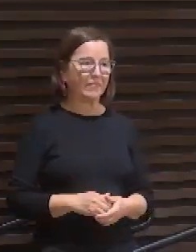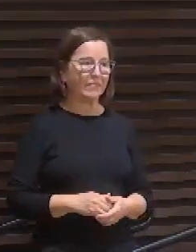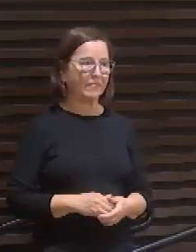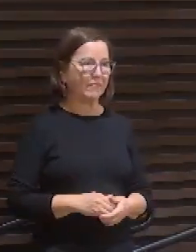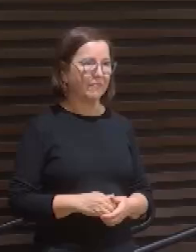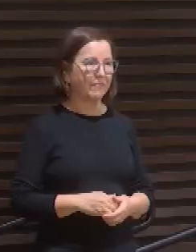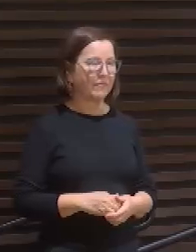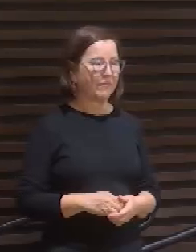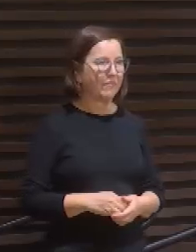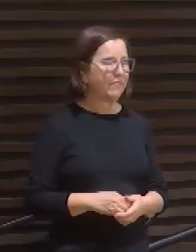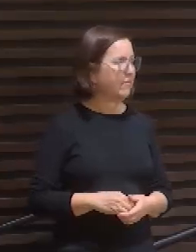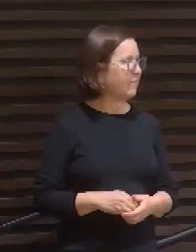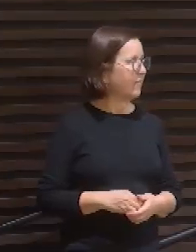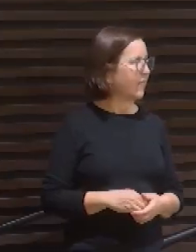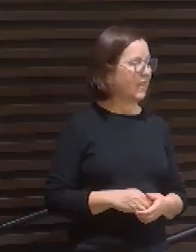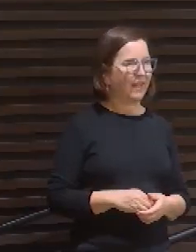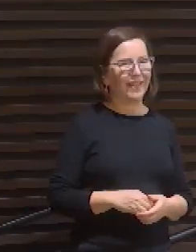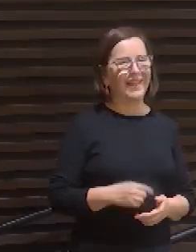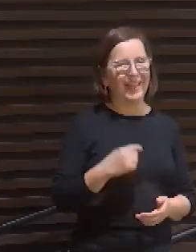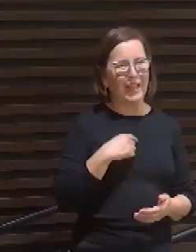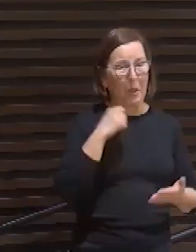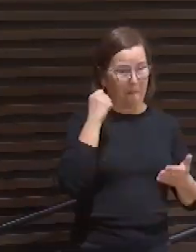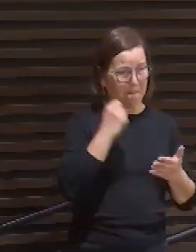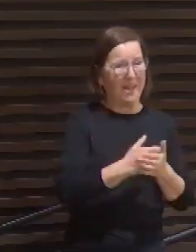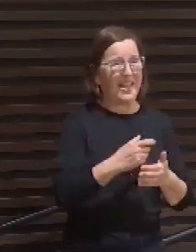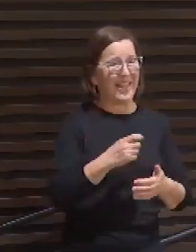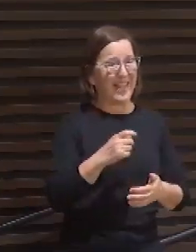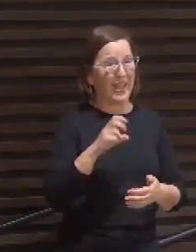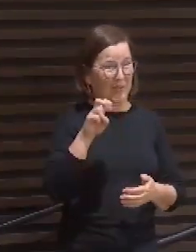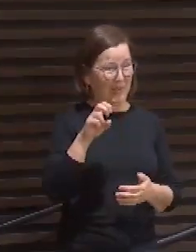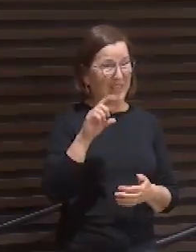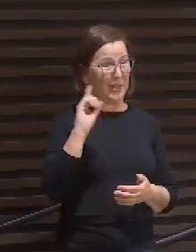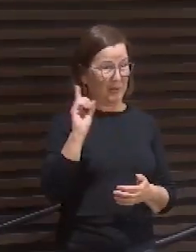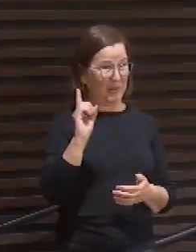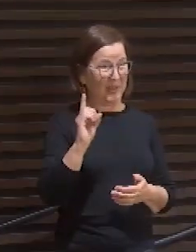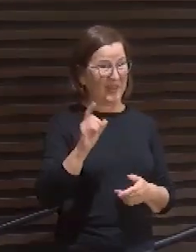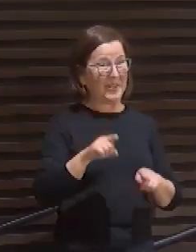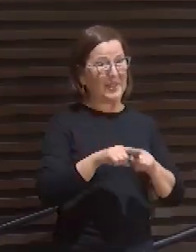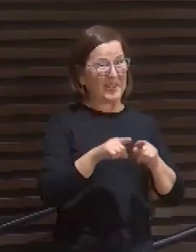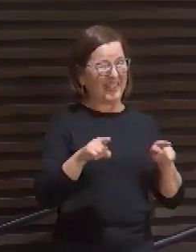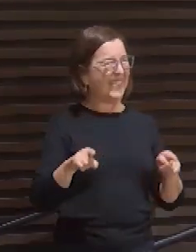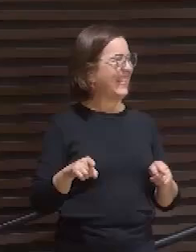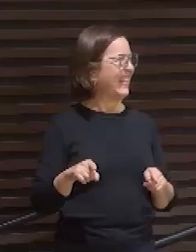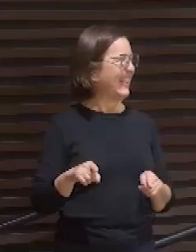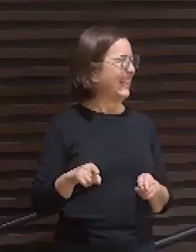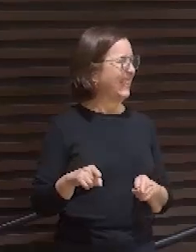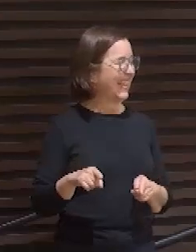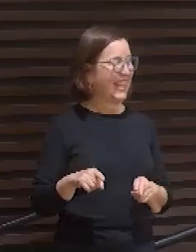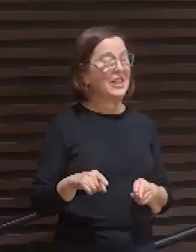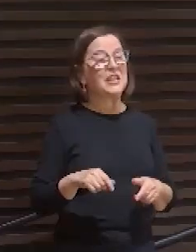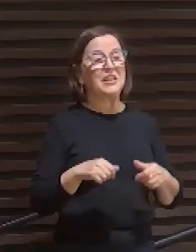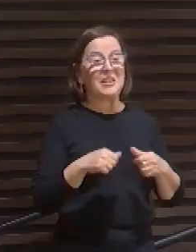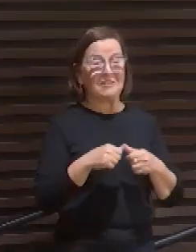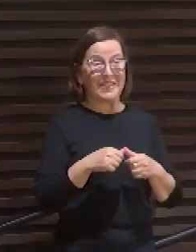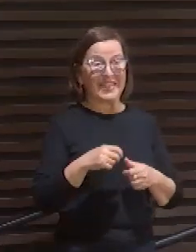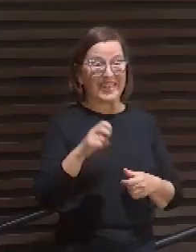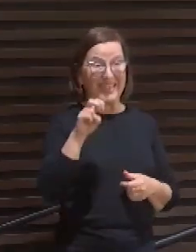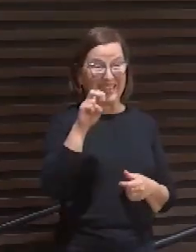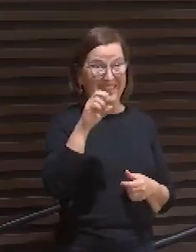Eu vou pagar os $5, mas eu vou ficar com os 500